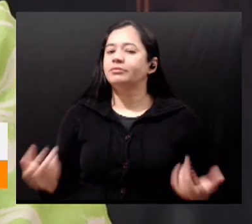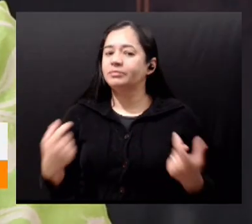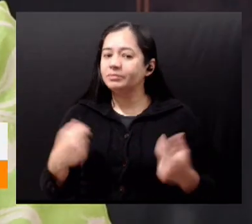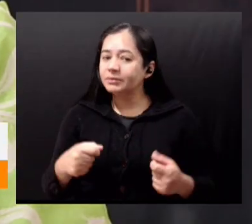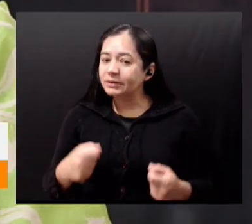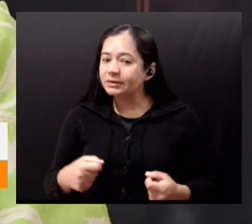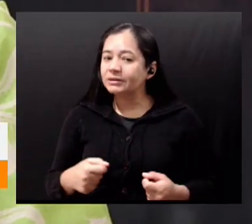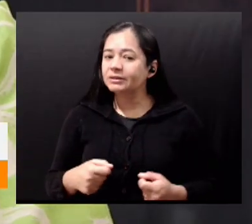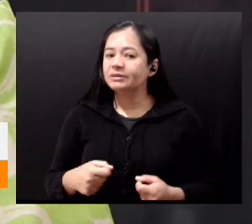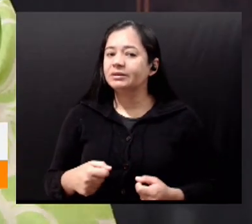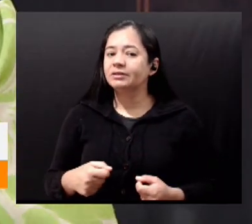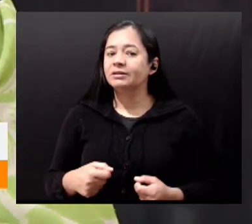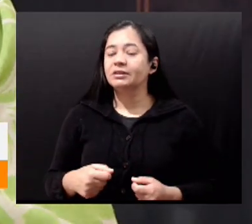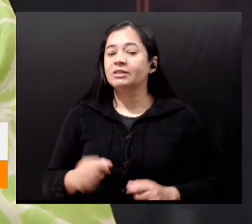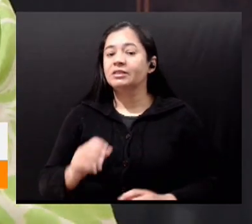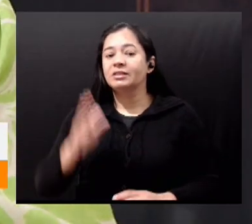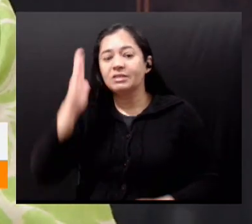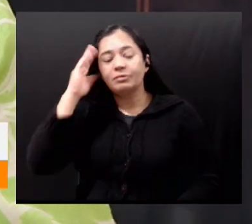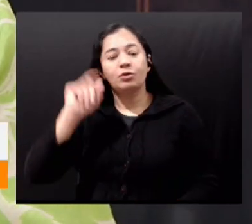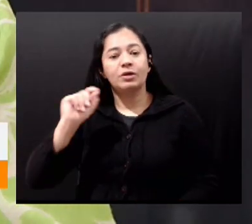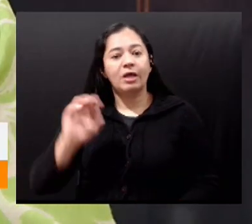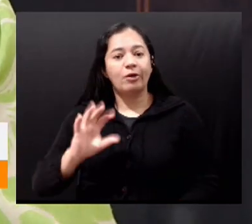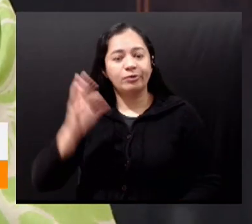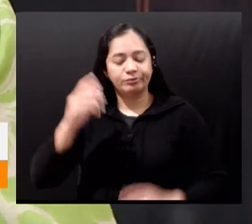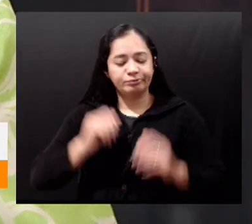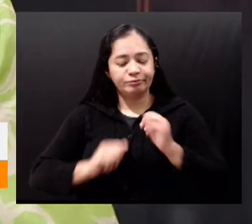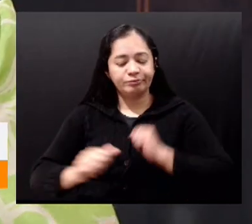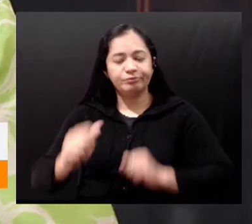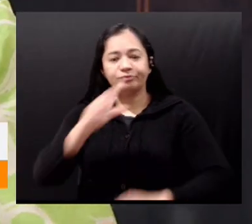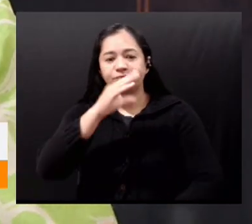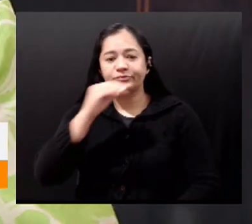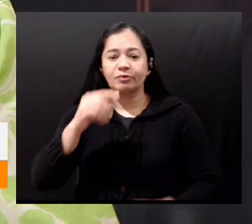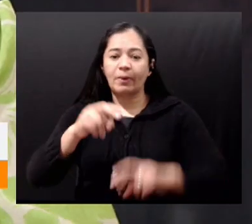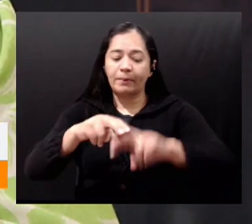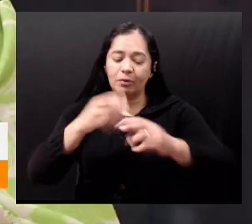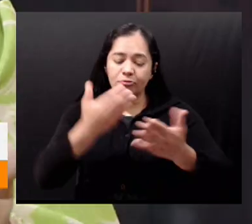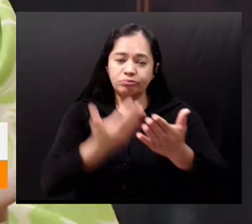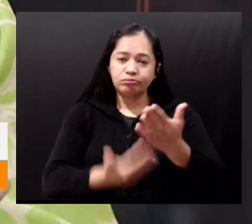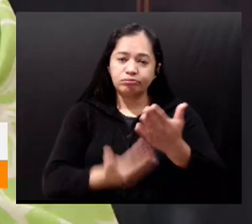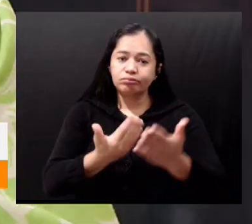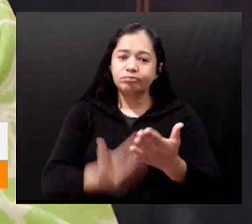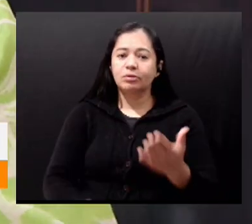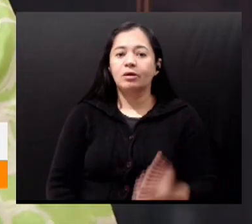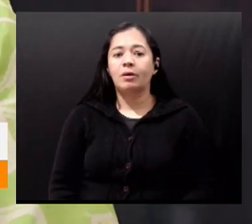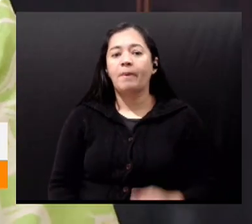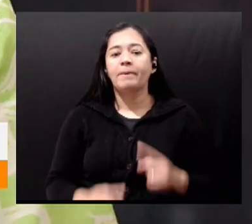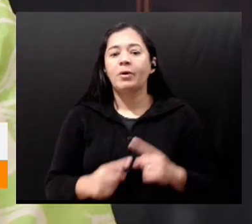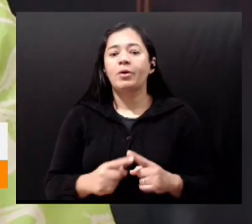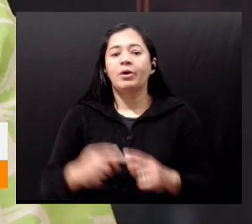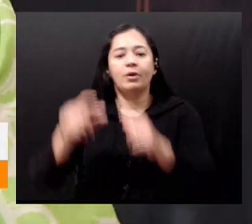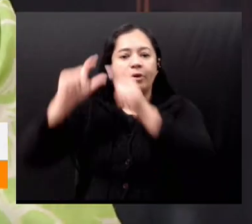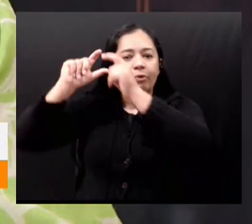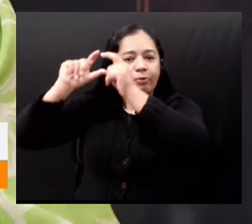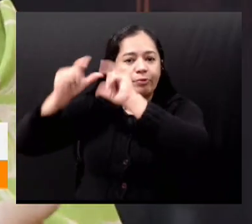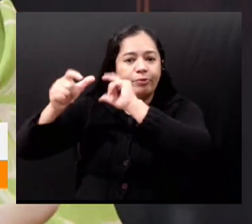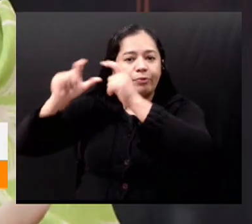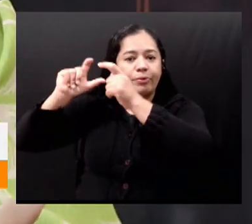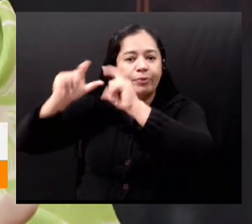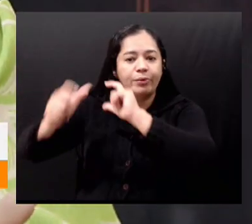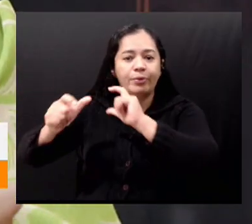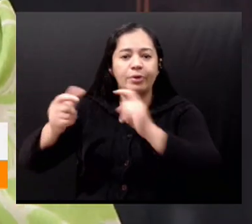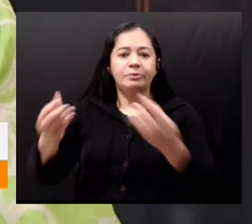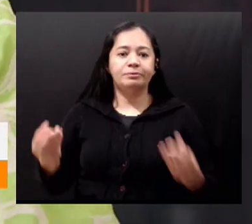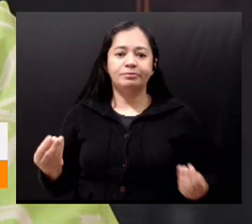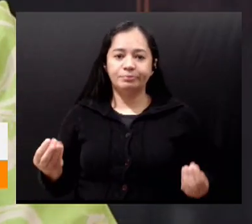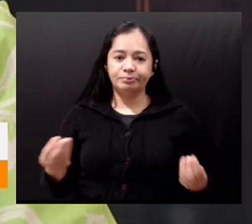ansiedade nos adolescentes e estão se perdendo por esse transtorno aí de impacto,